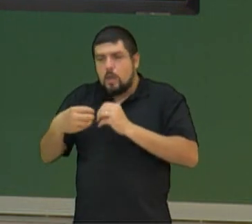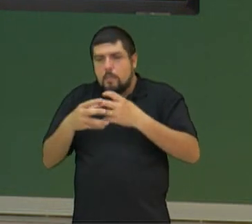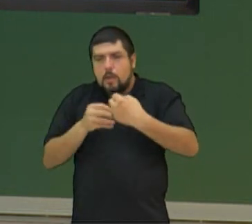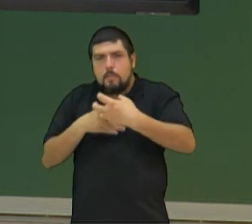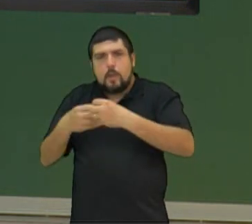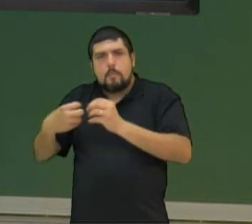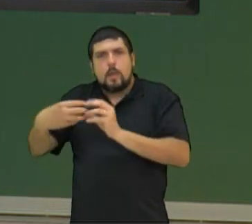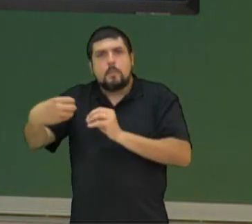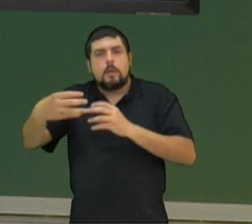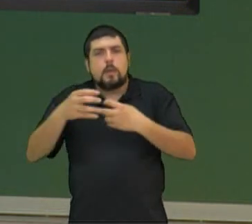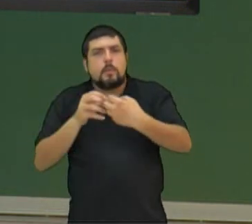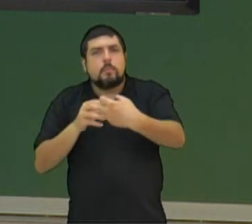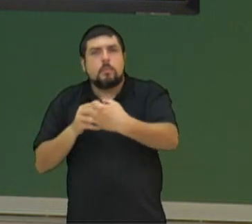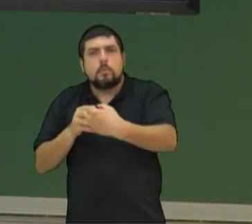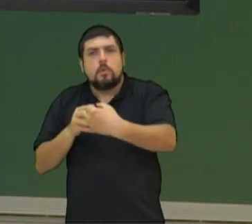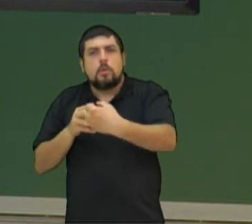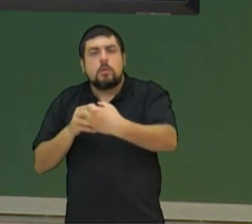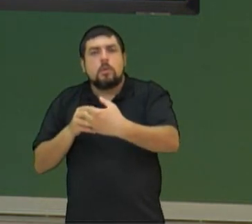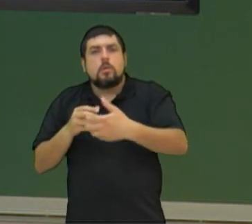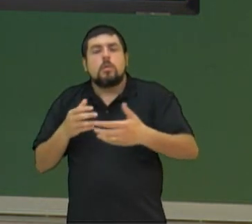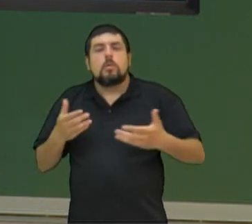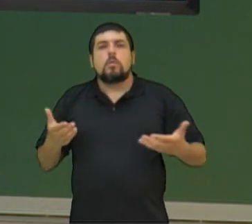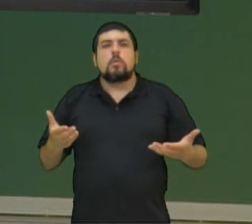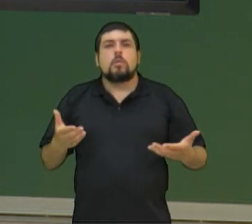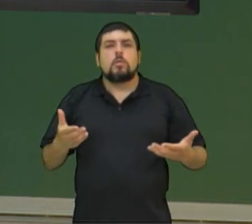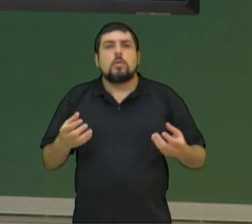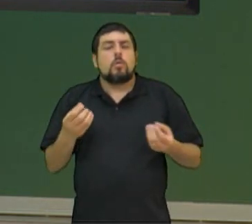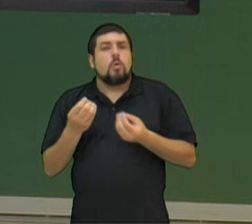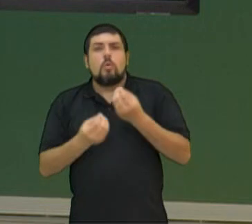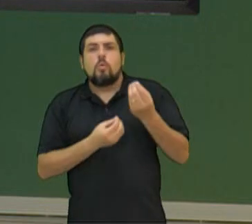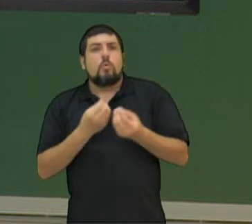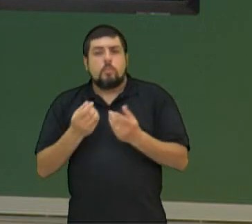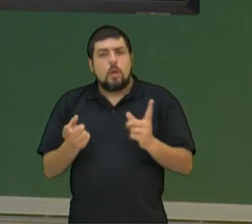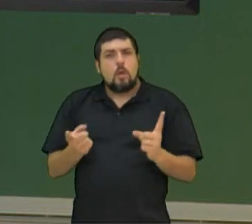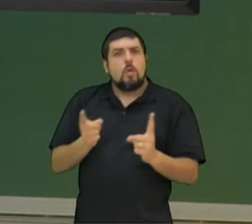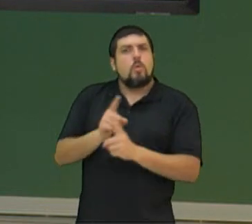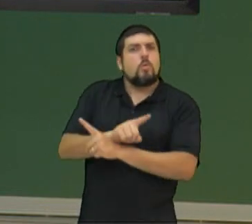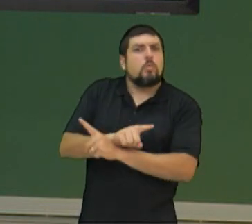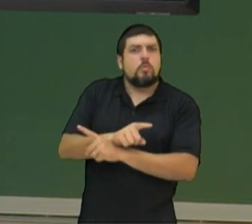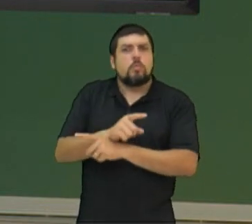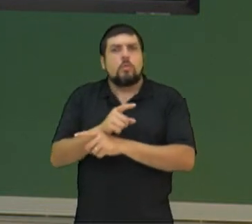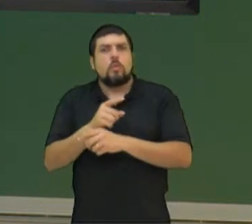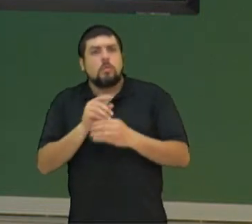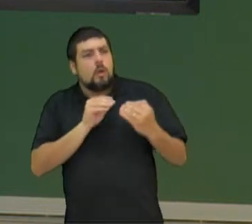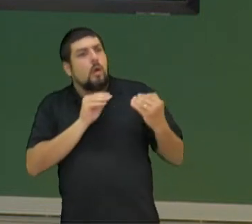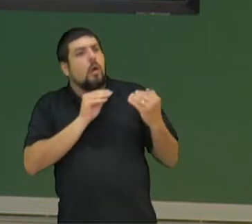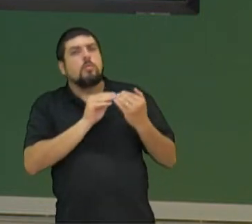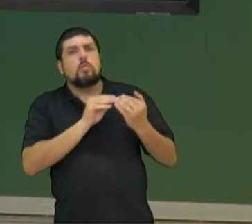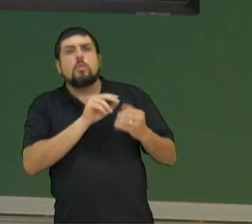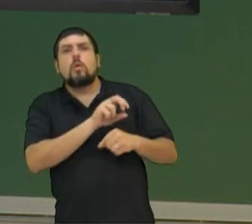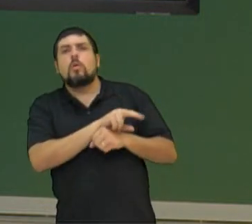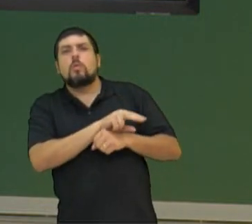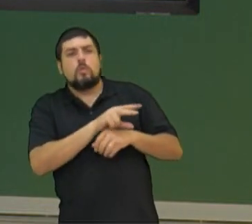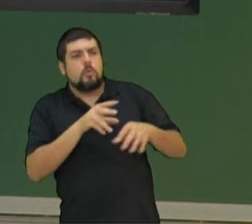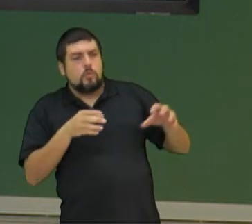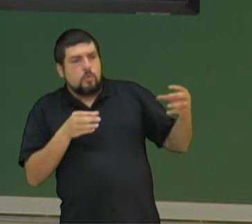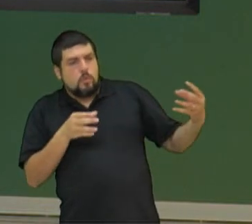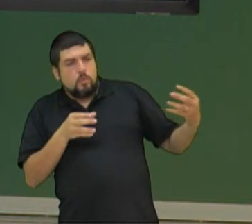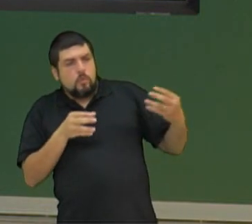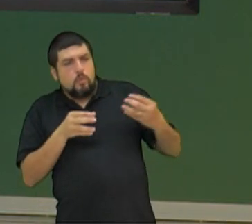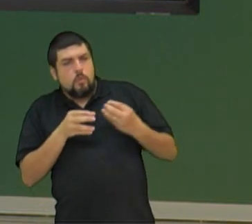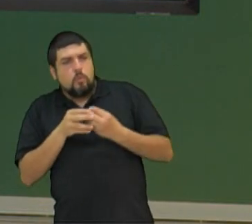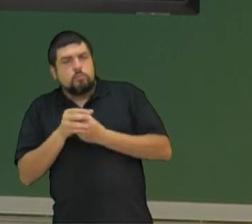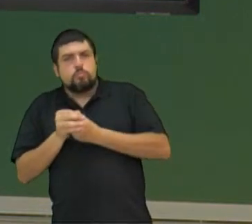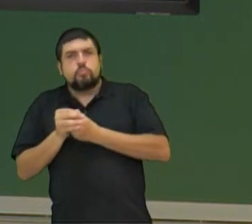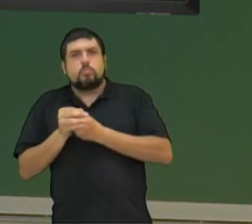o corpo, como deveria ser, ele vai passar a agir em favor do vírus. Ele vai passar a agir produzindo, ajudando